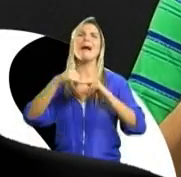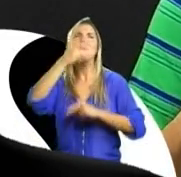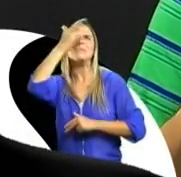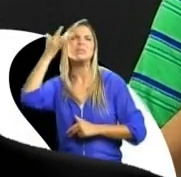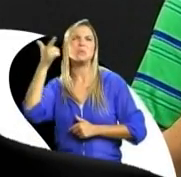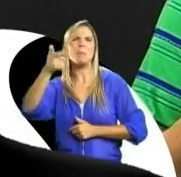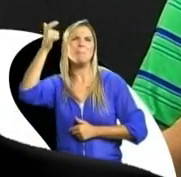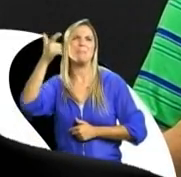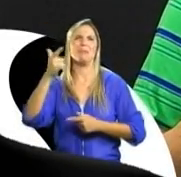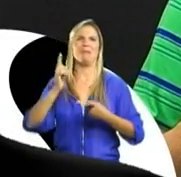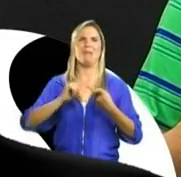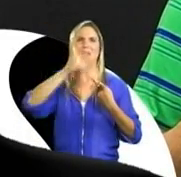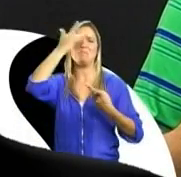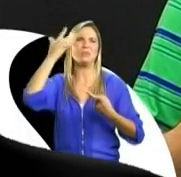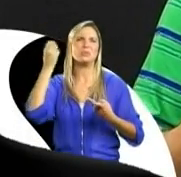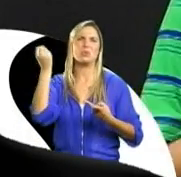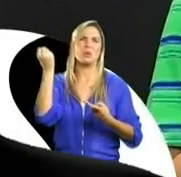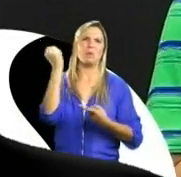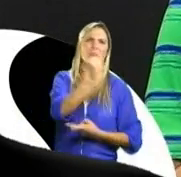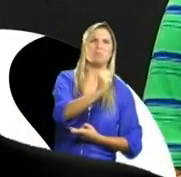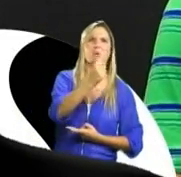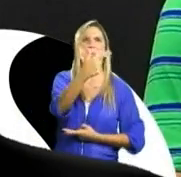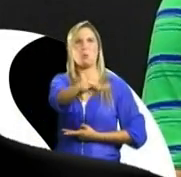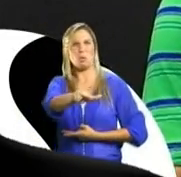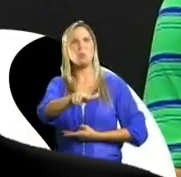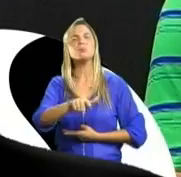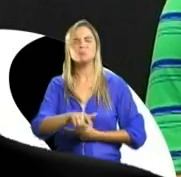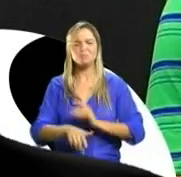entender como paz hoje?